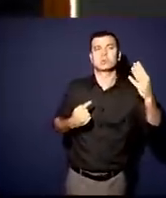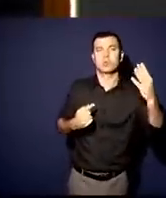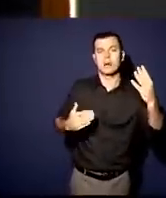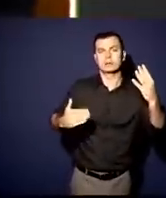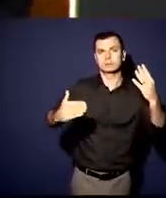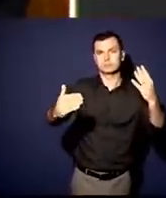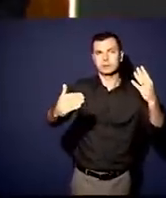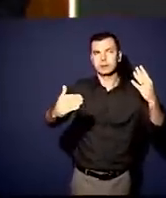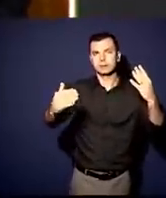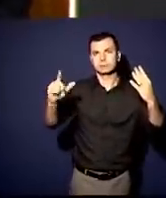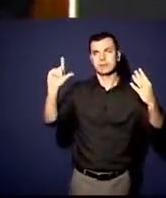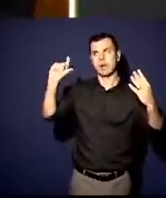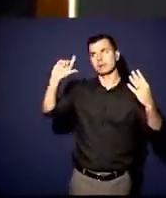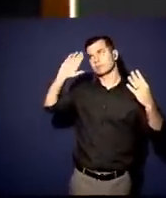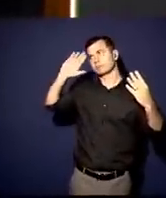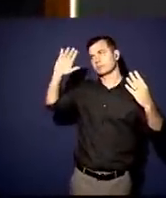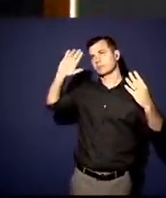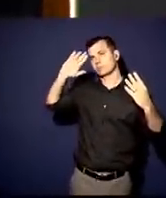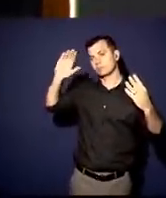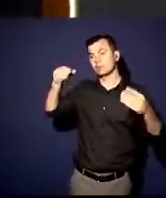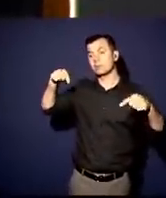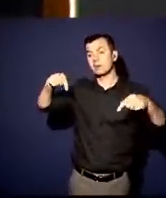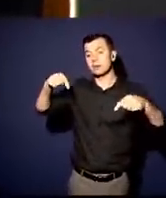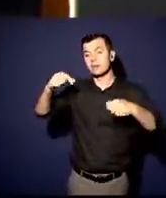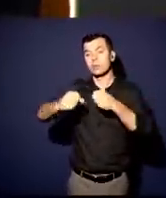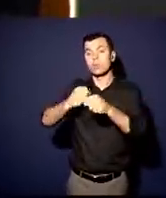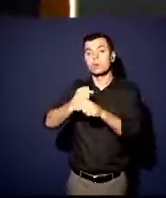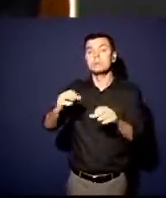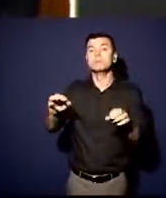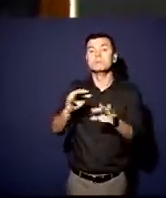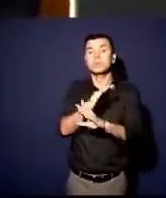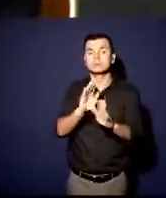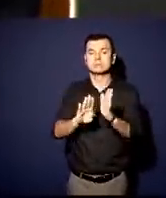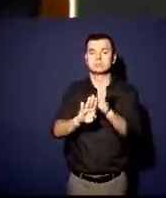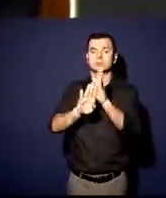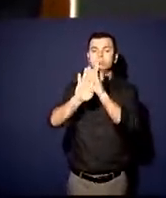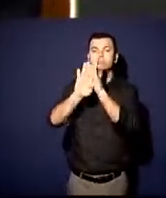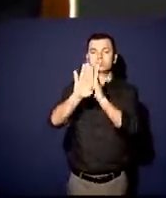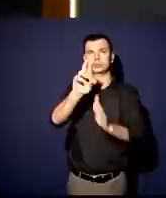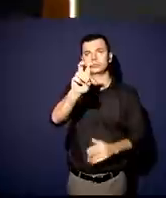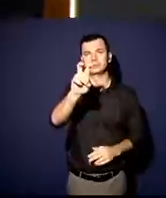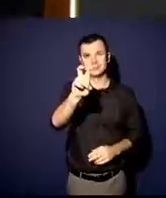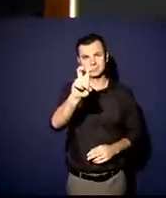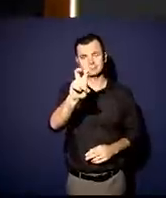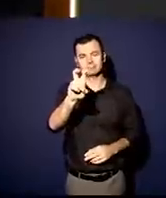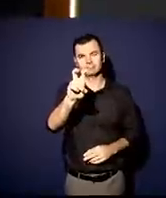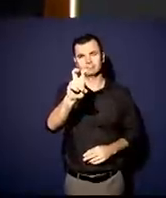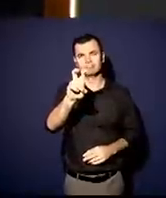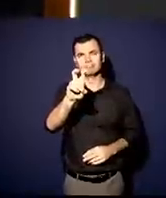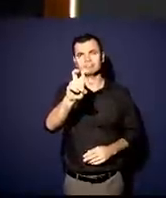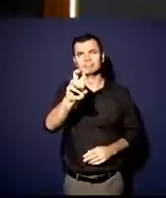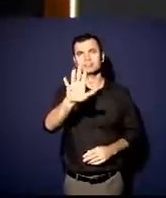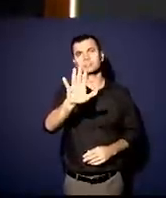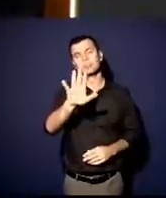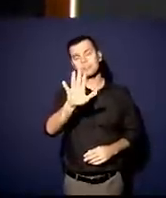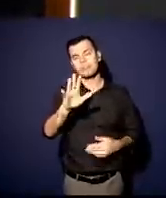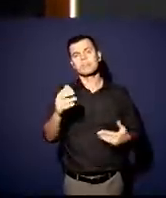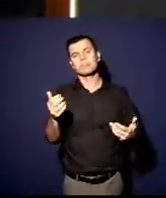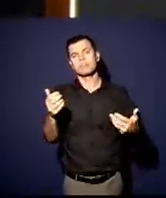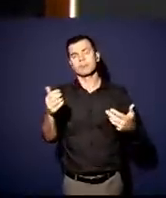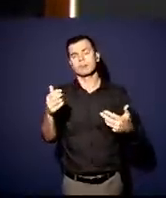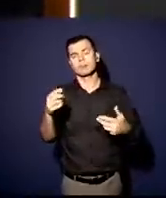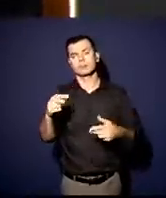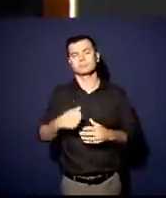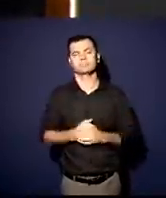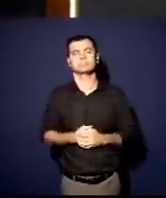imaginava, e terminamos o ano com 5. Eu diria assim, o